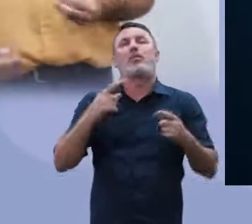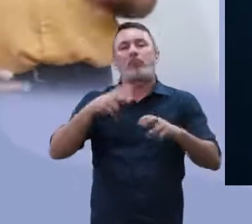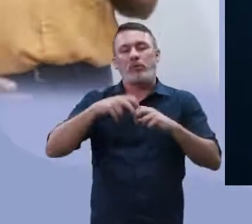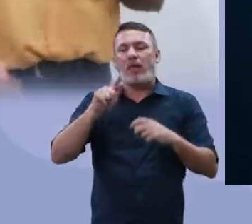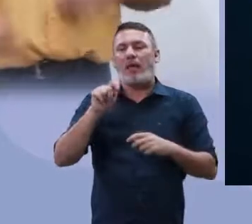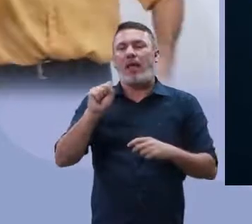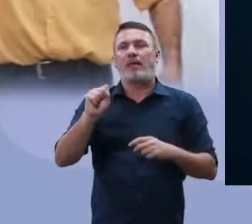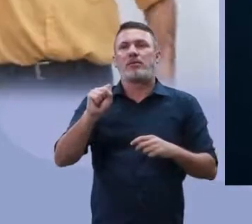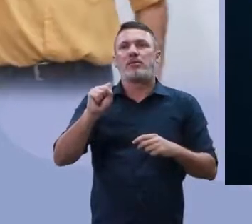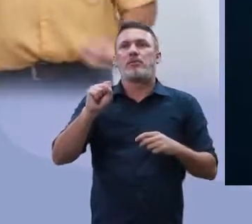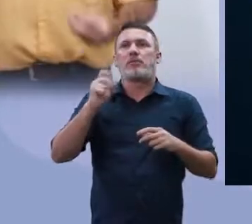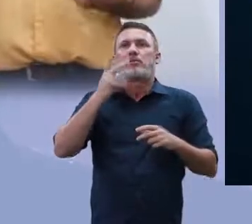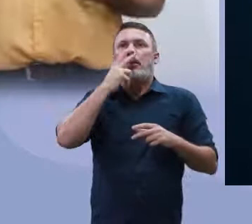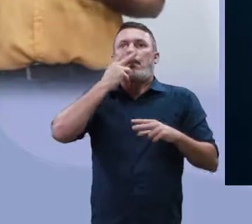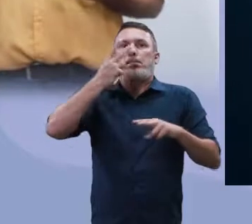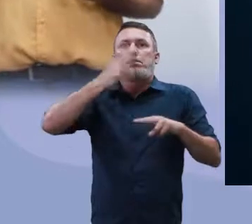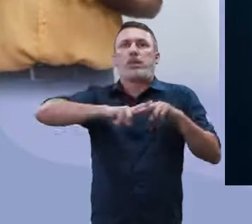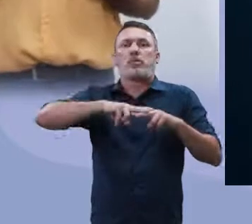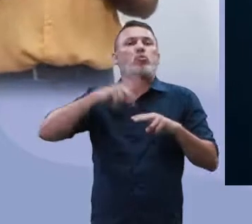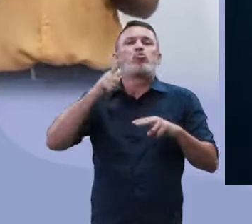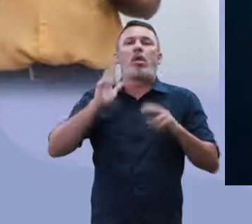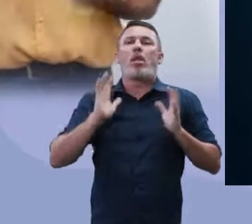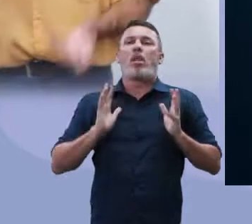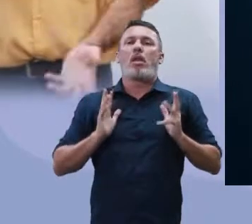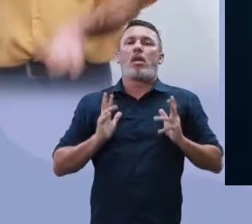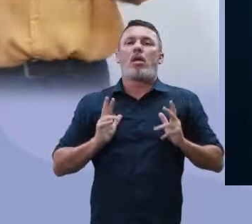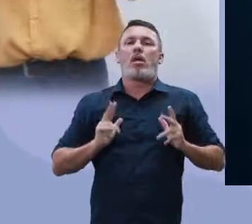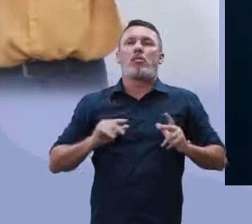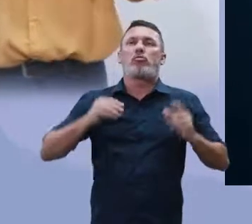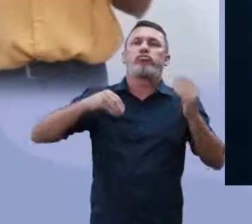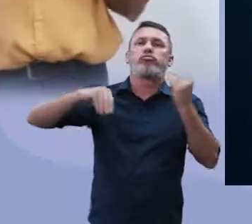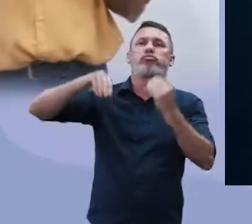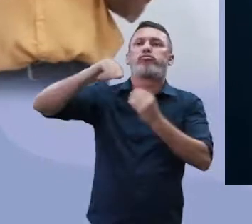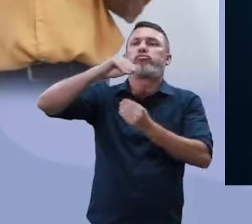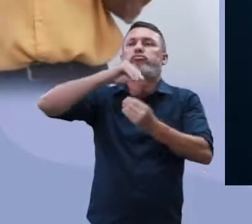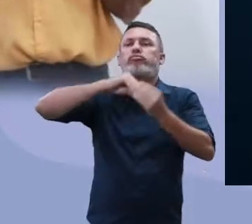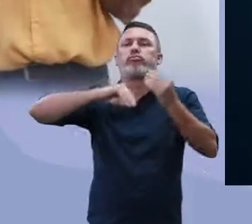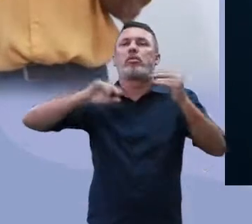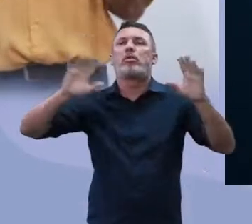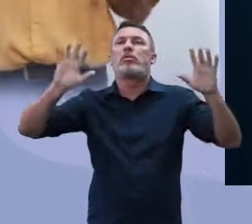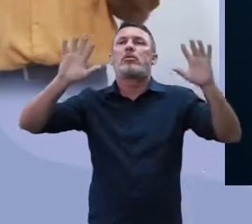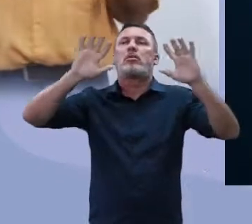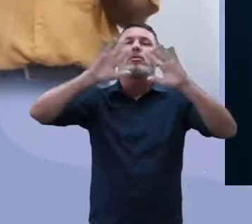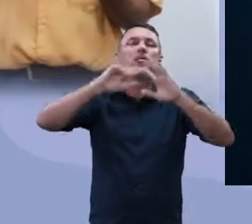na atmosfera, que vai acentuar o aquecimento global, né, acentuando o nosso efeito